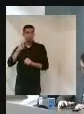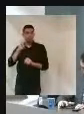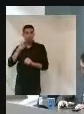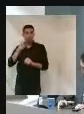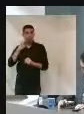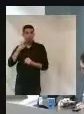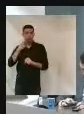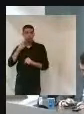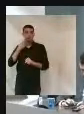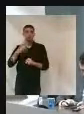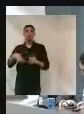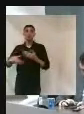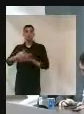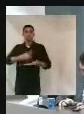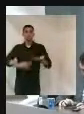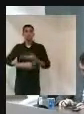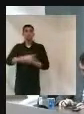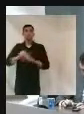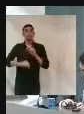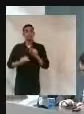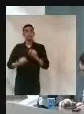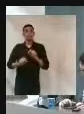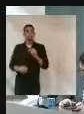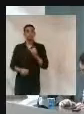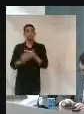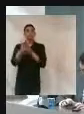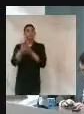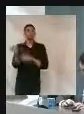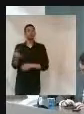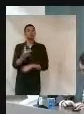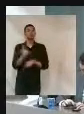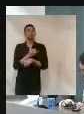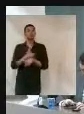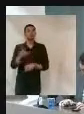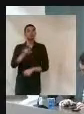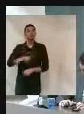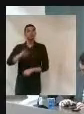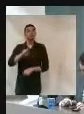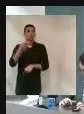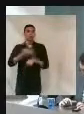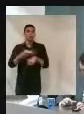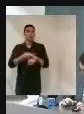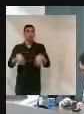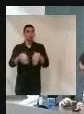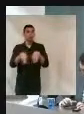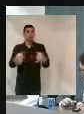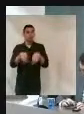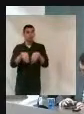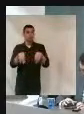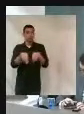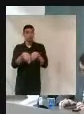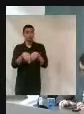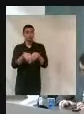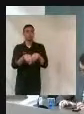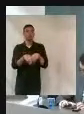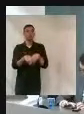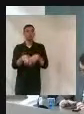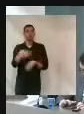para desenvolver estratégias para utilizar o pó de vidro para aplicações tecnológicas.